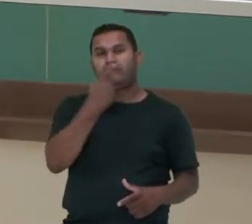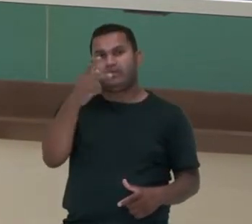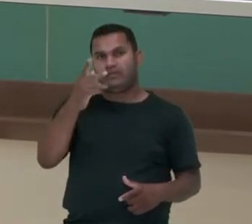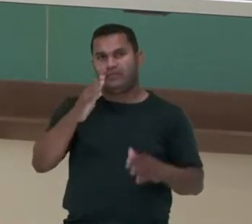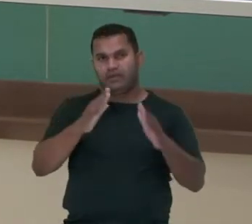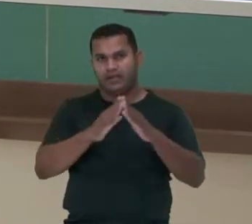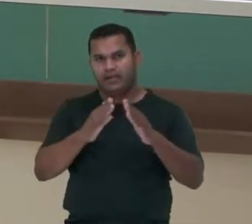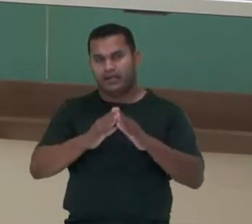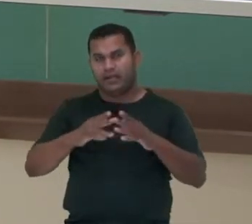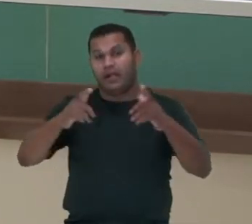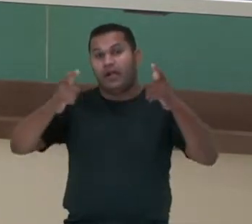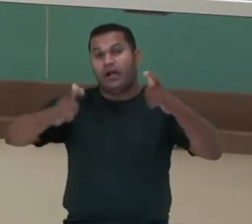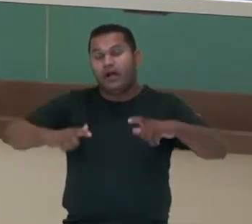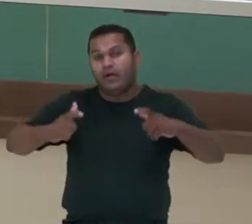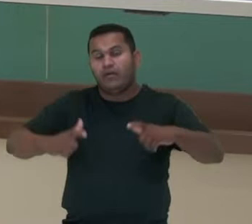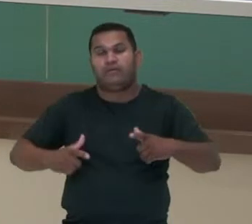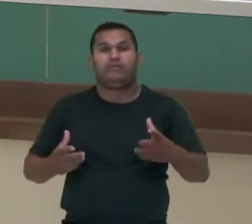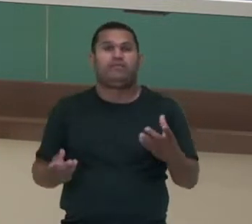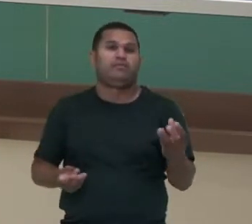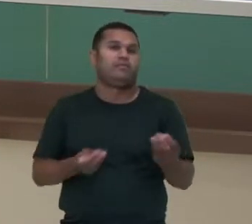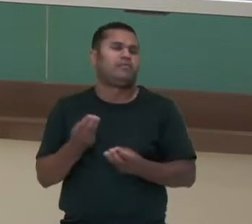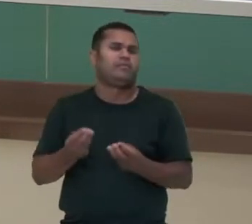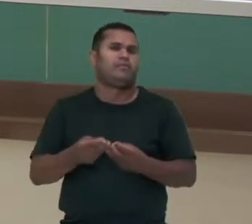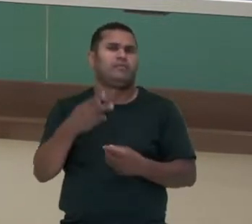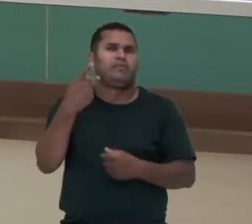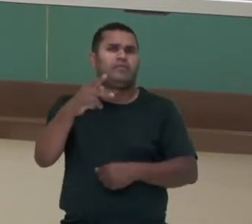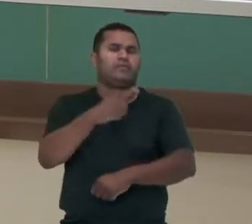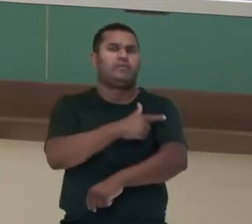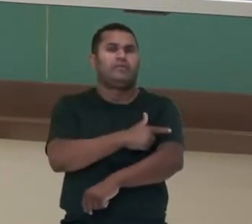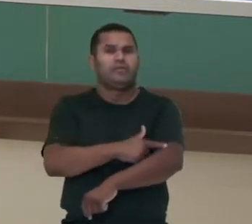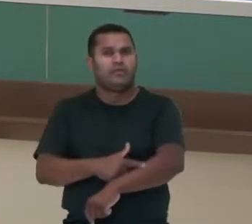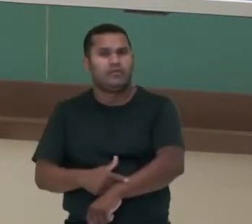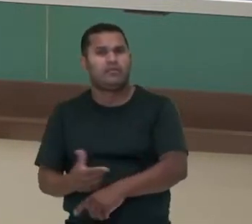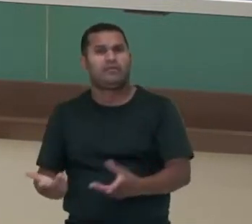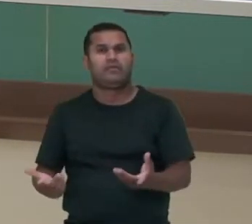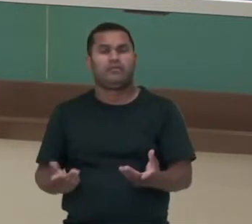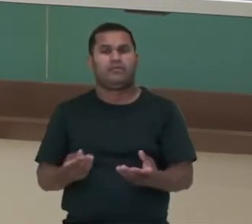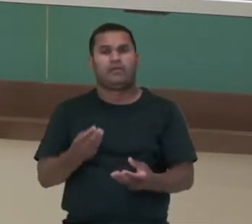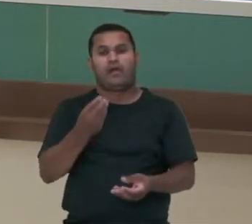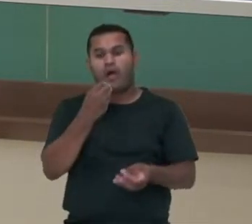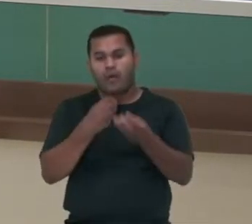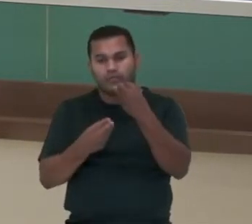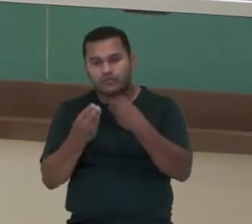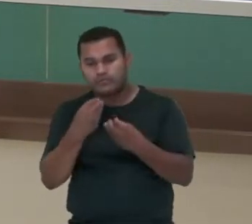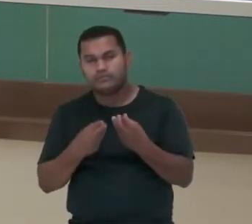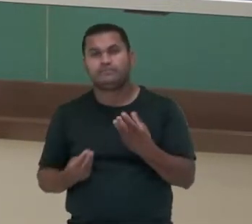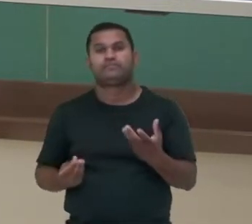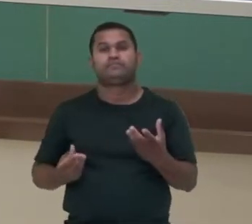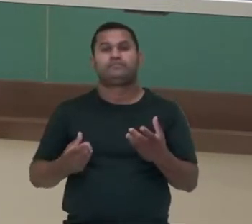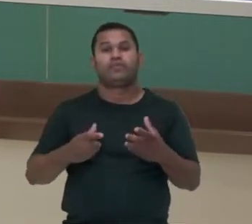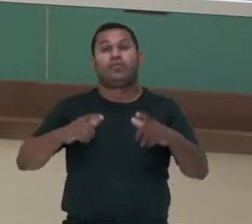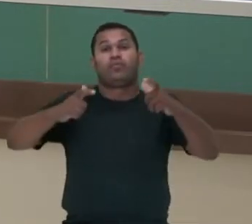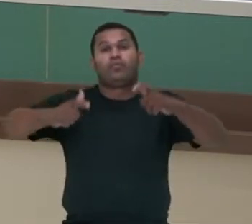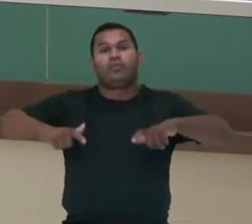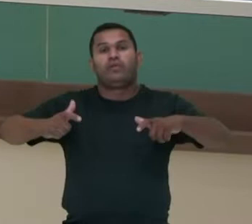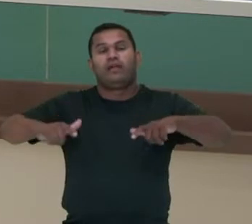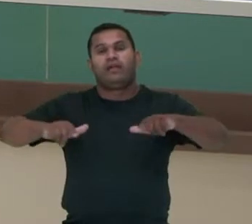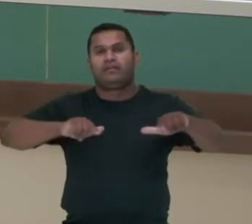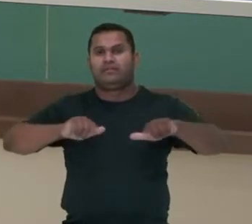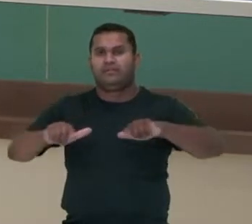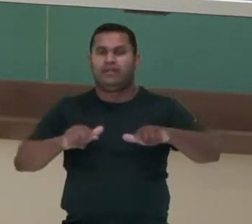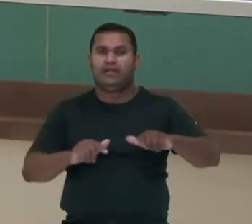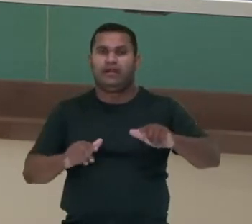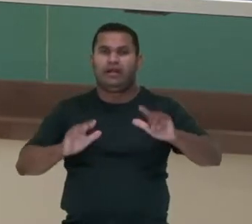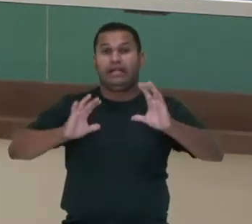No local onde você vive, tá? Os teus costumes nutricionais, o ambiente que você vive, poluído ou